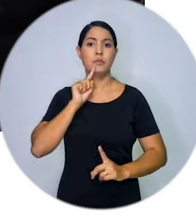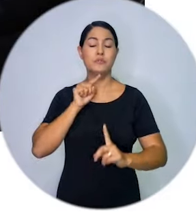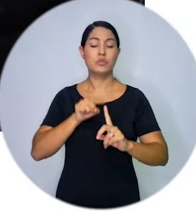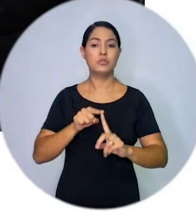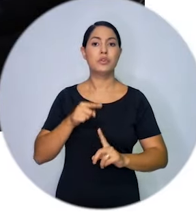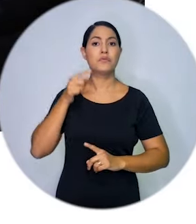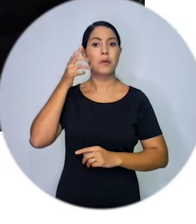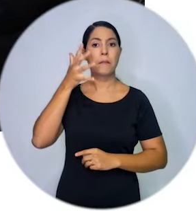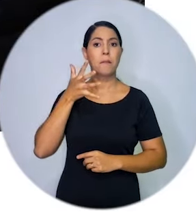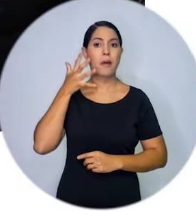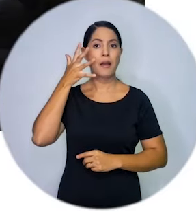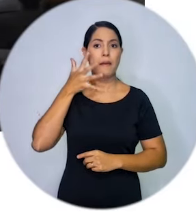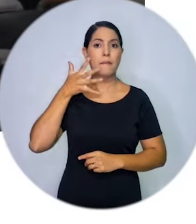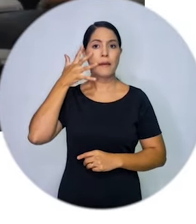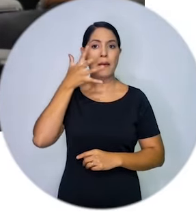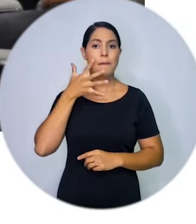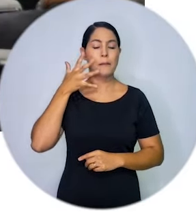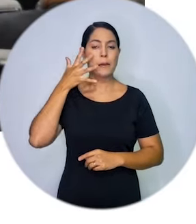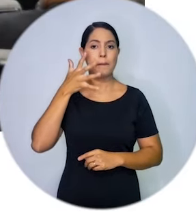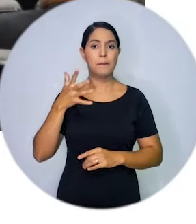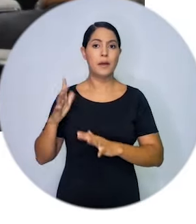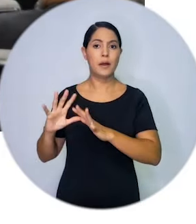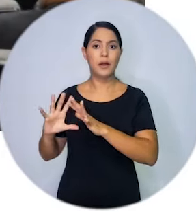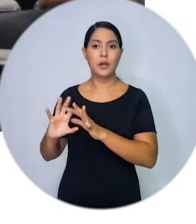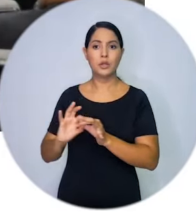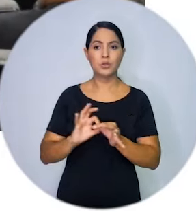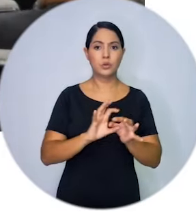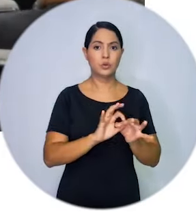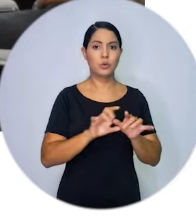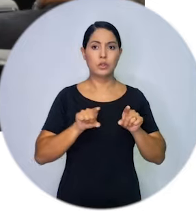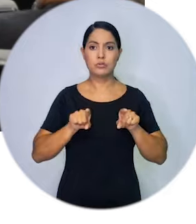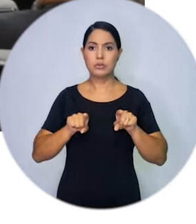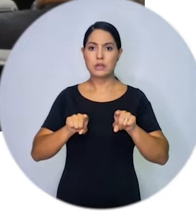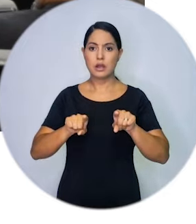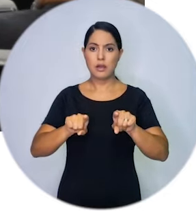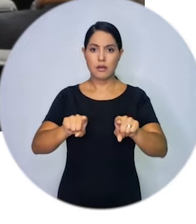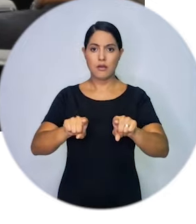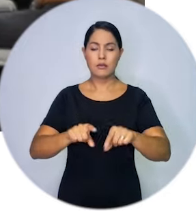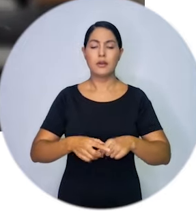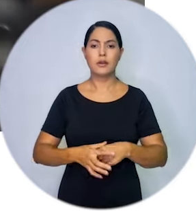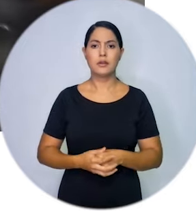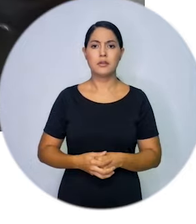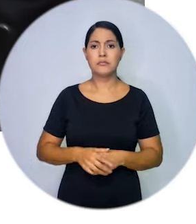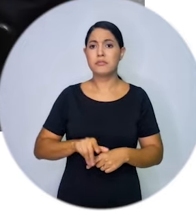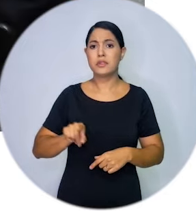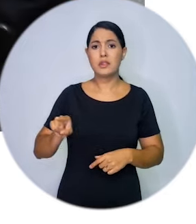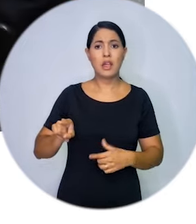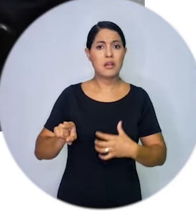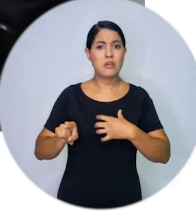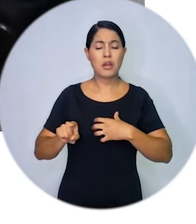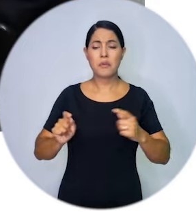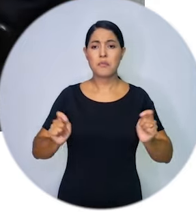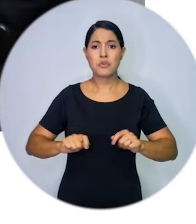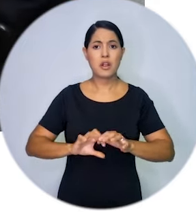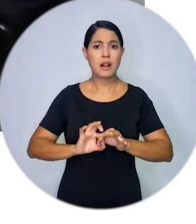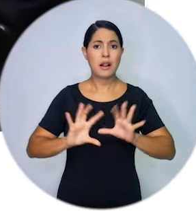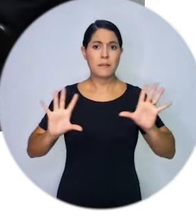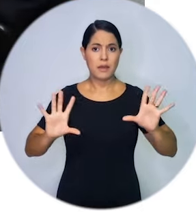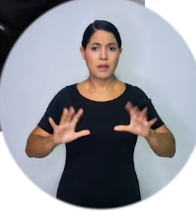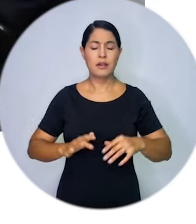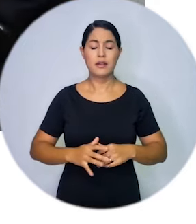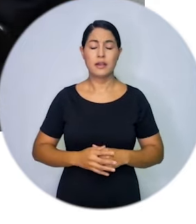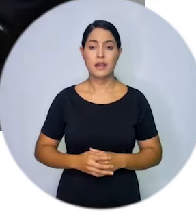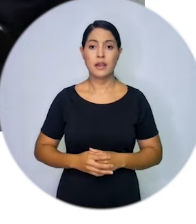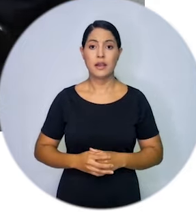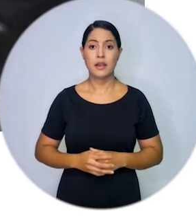fazer a sustentação oral de forma sincrônima, né? E de forma livre, né? O que nós